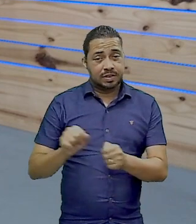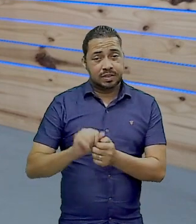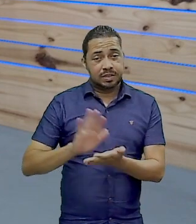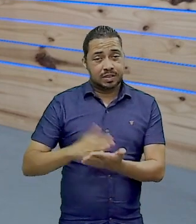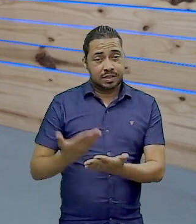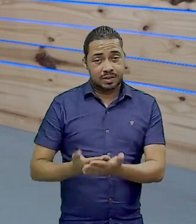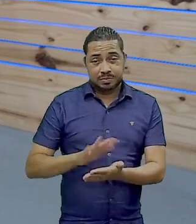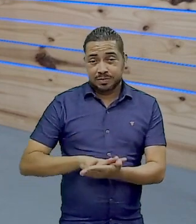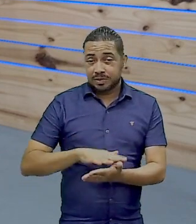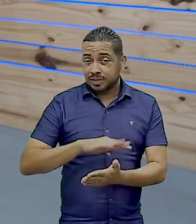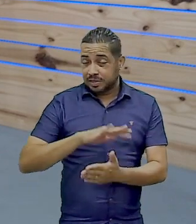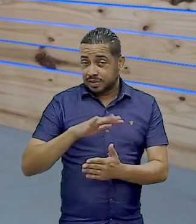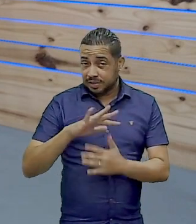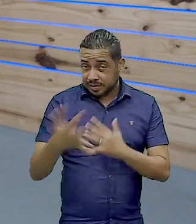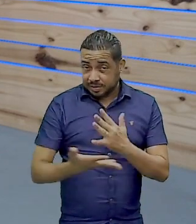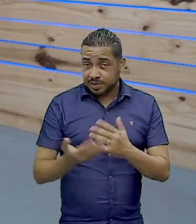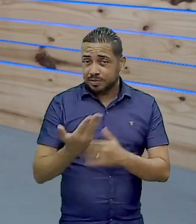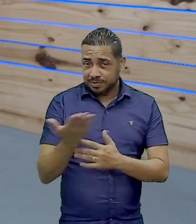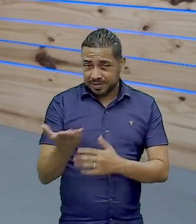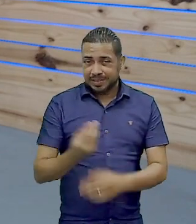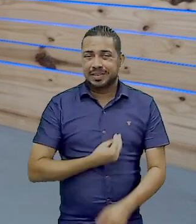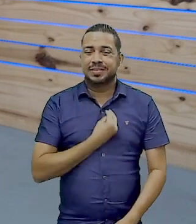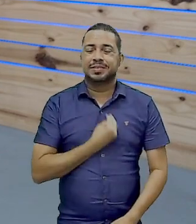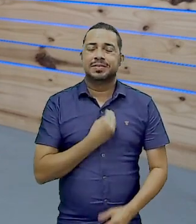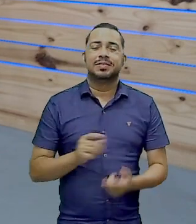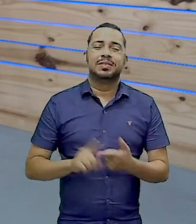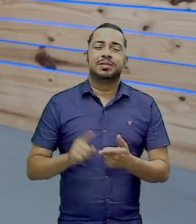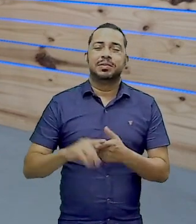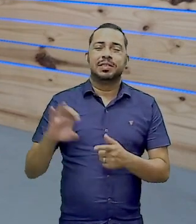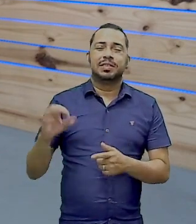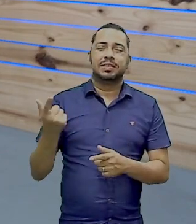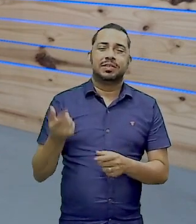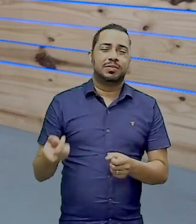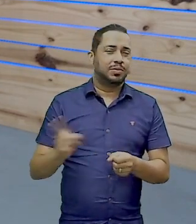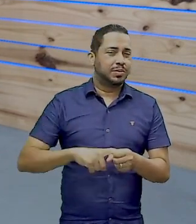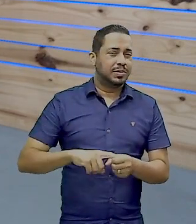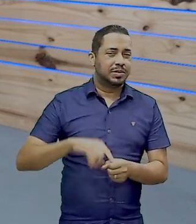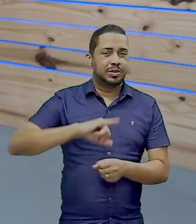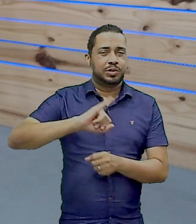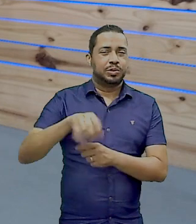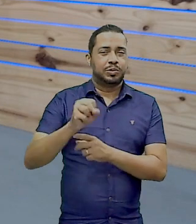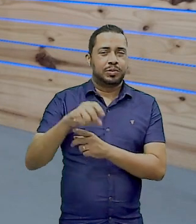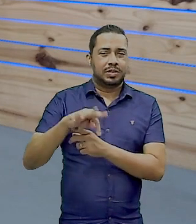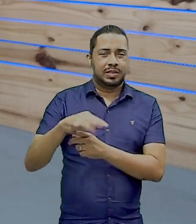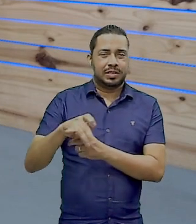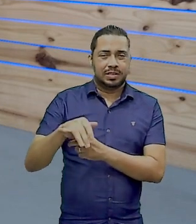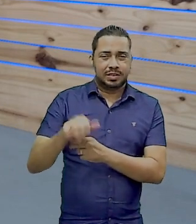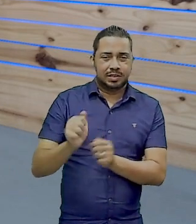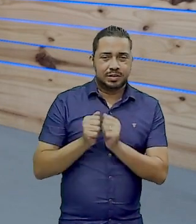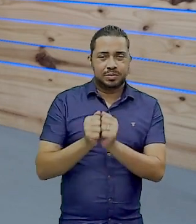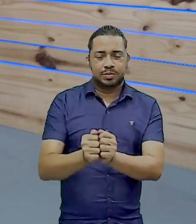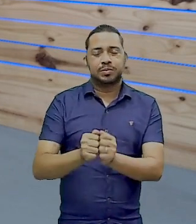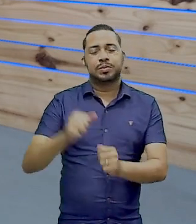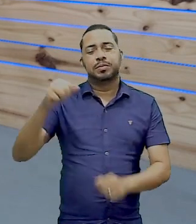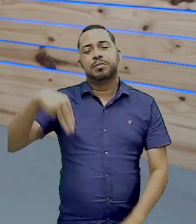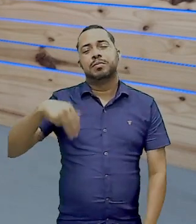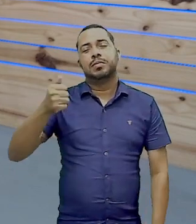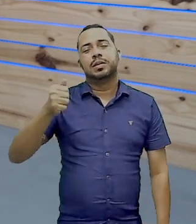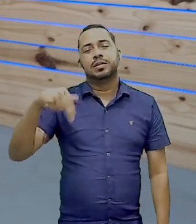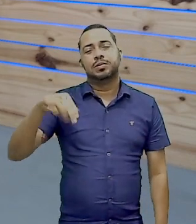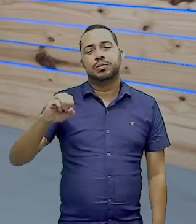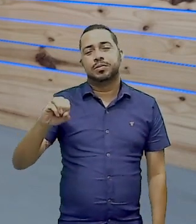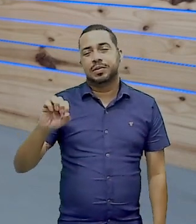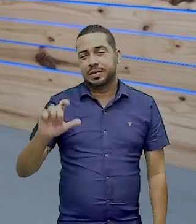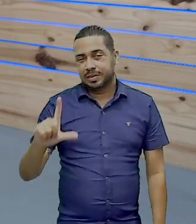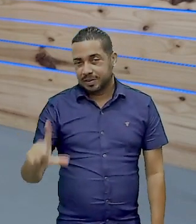ao vivo para vocês. E é claro, né? Ele tá de volta, Jonathan, e está acompanhado com o Manuel, que é o